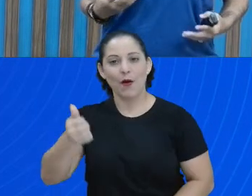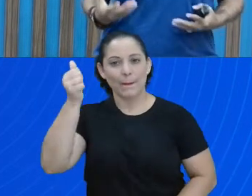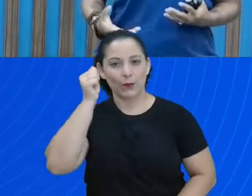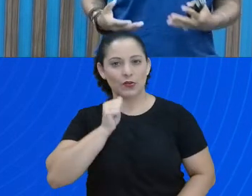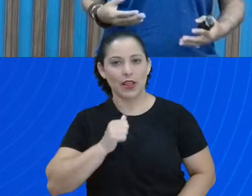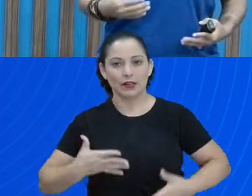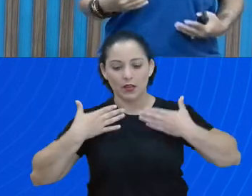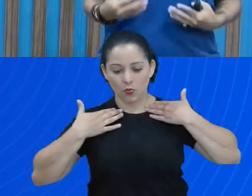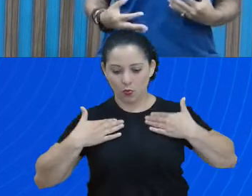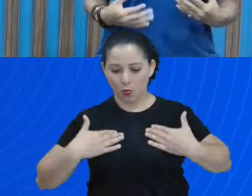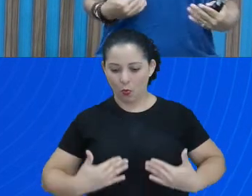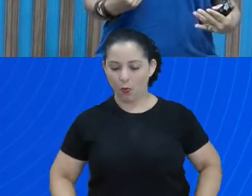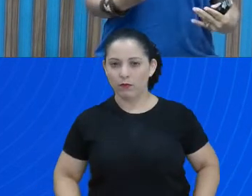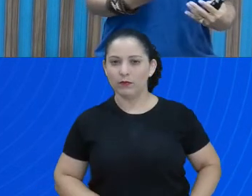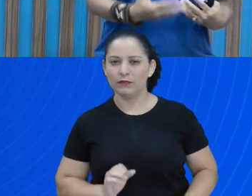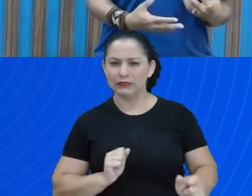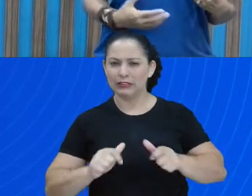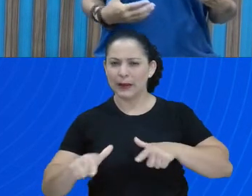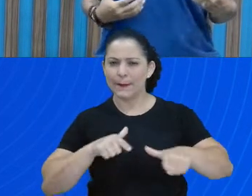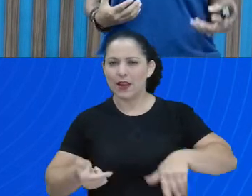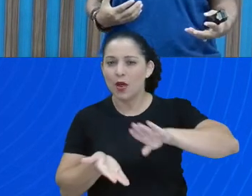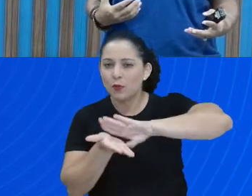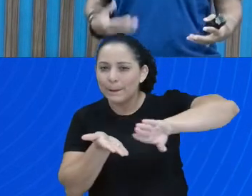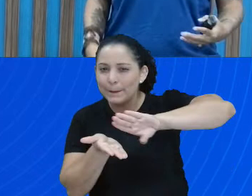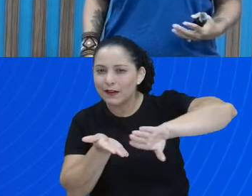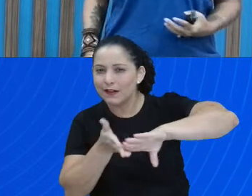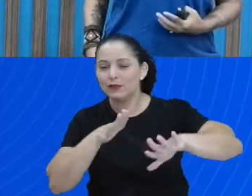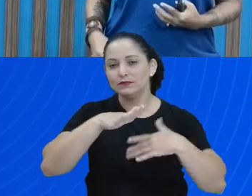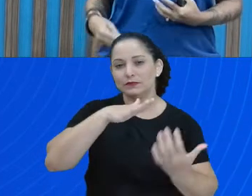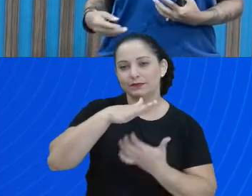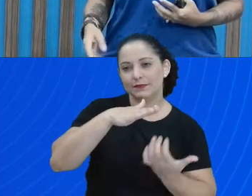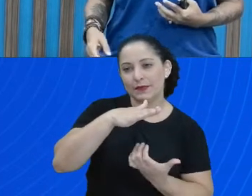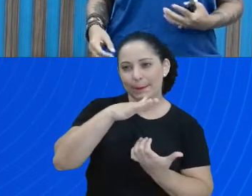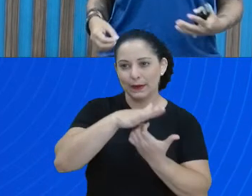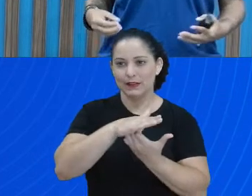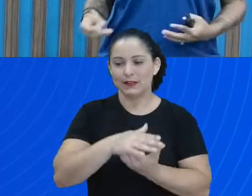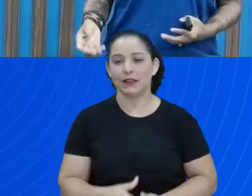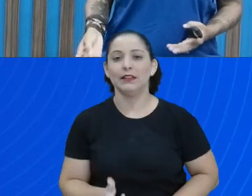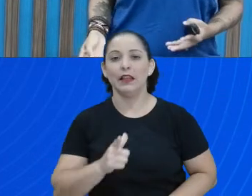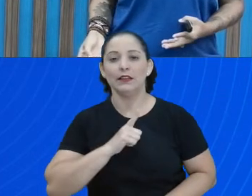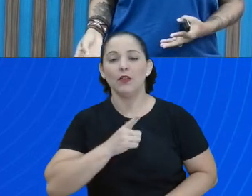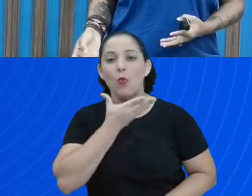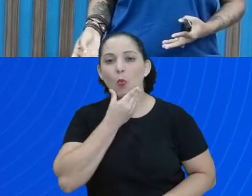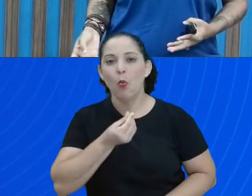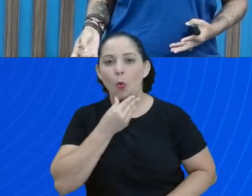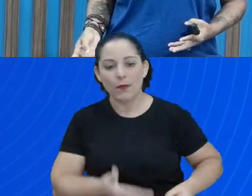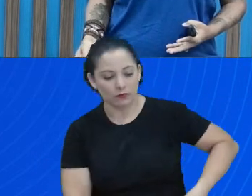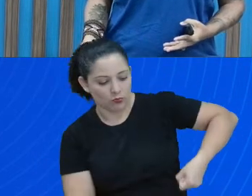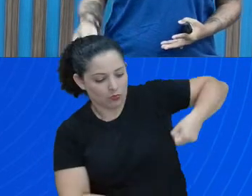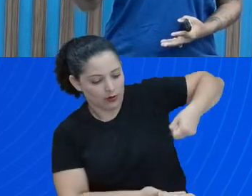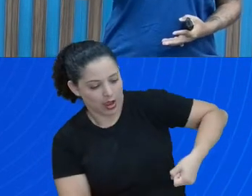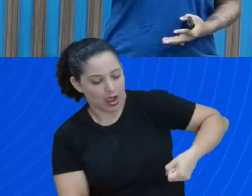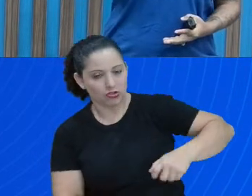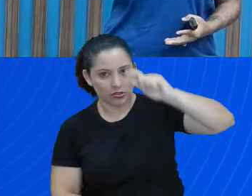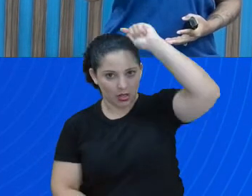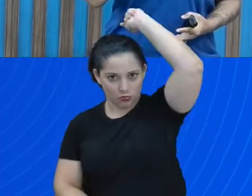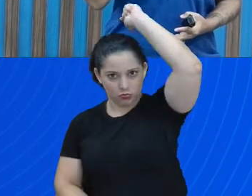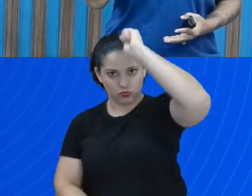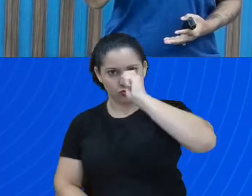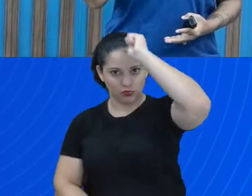mais formal, talvez de alguém que trabalhe num banco, numa empresa. O outro está com uma caixa de ferramentas, está